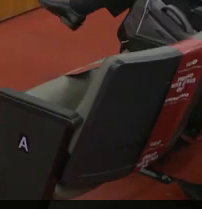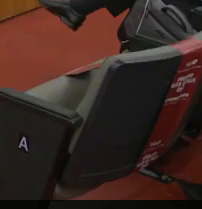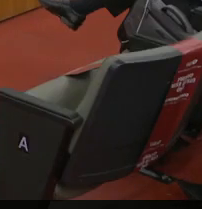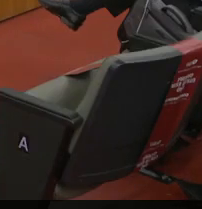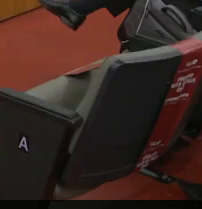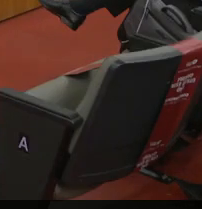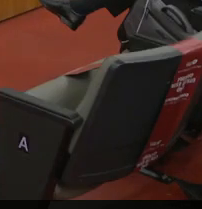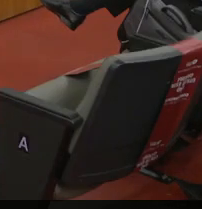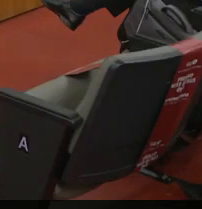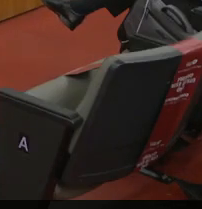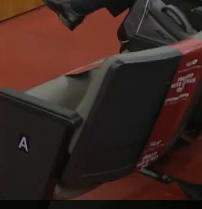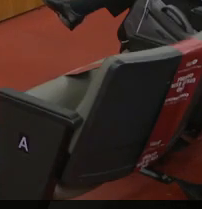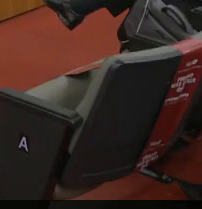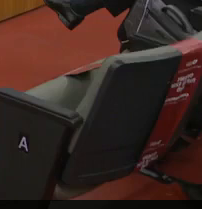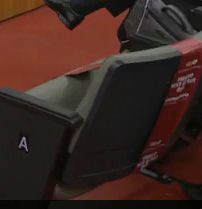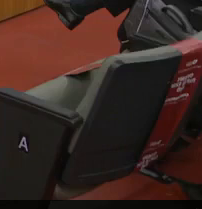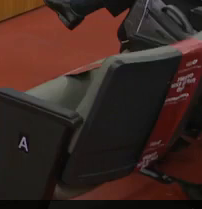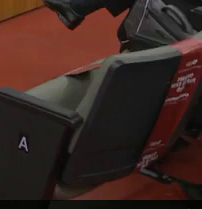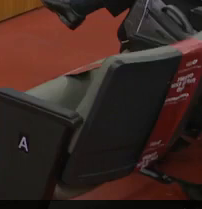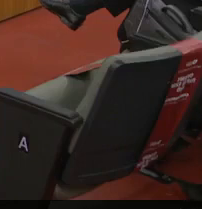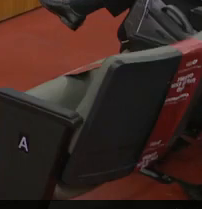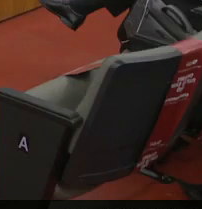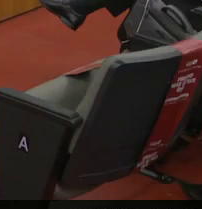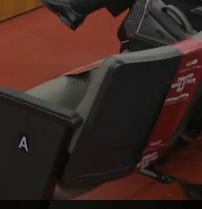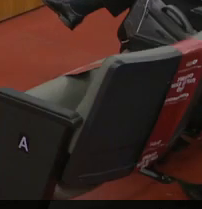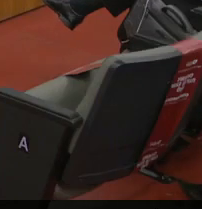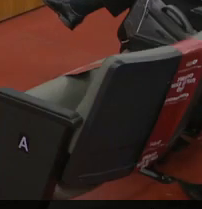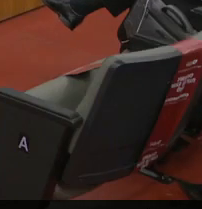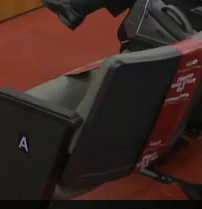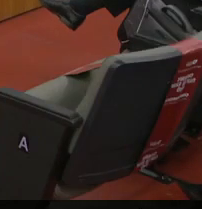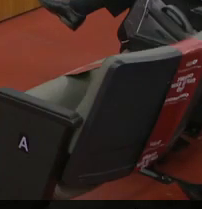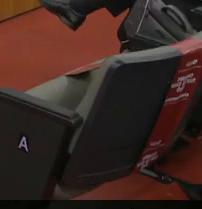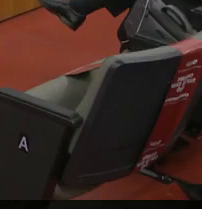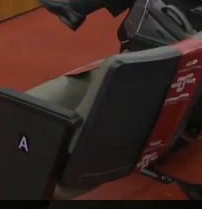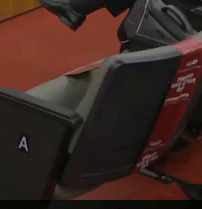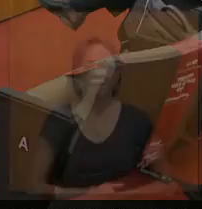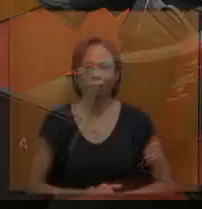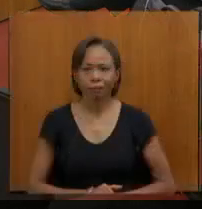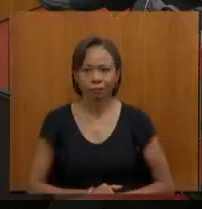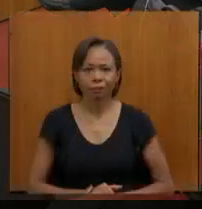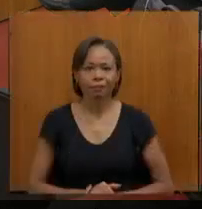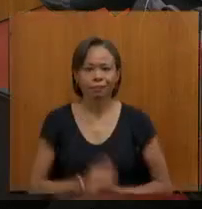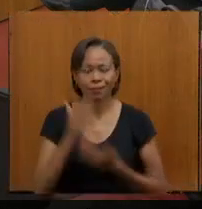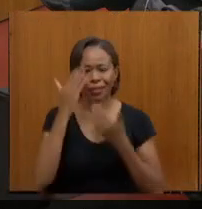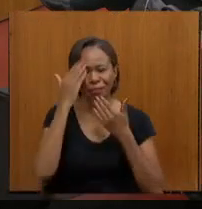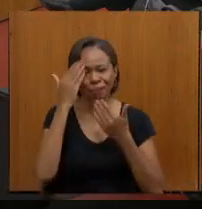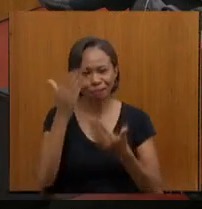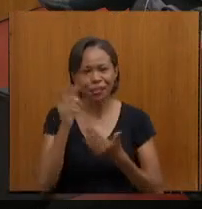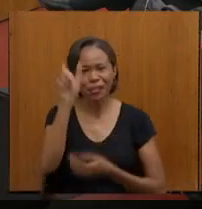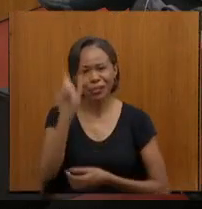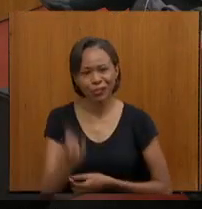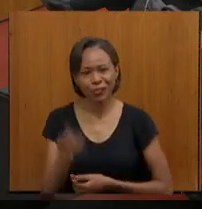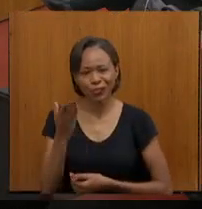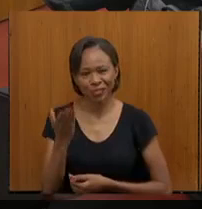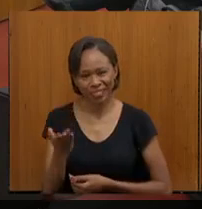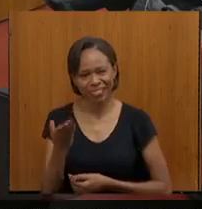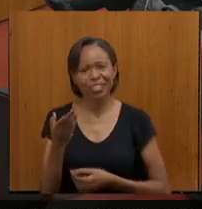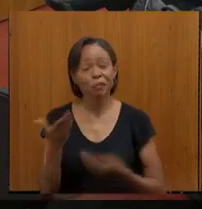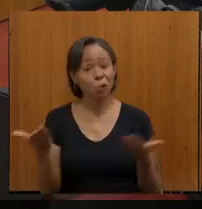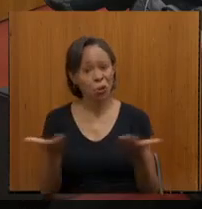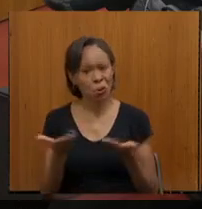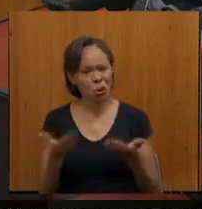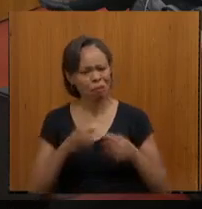esta geração e as próximas gerações tem que muito agradecer né o Senhor por essa essa essa